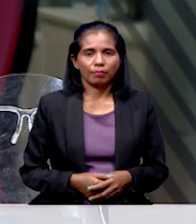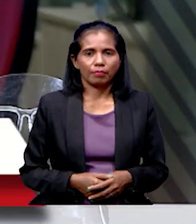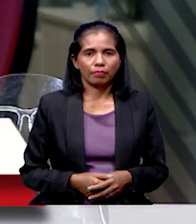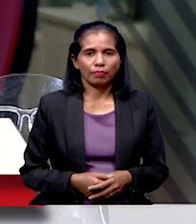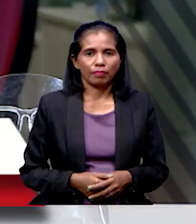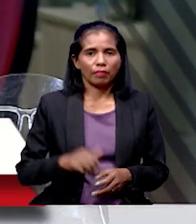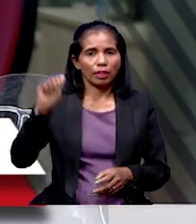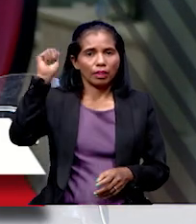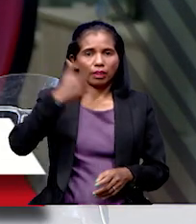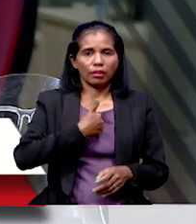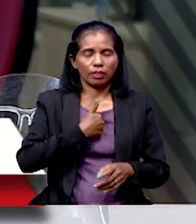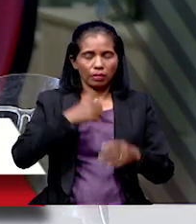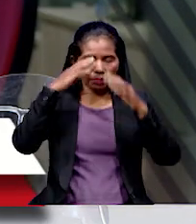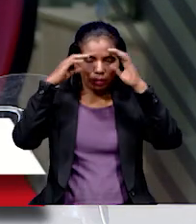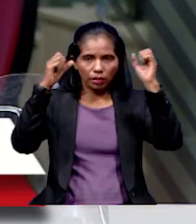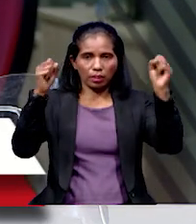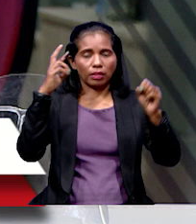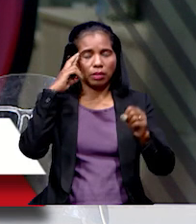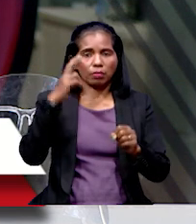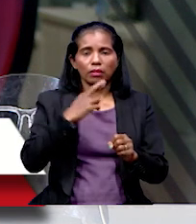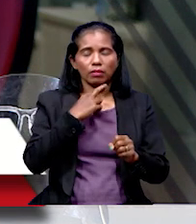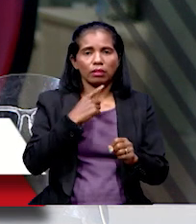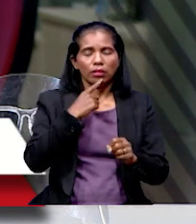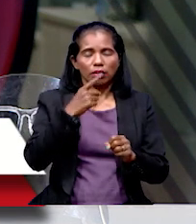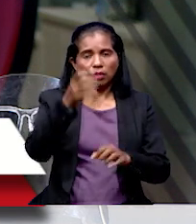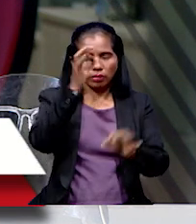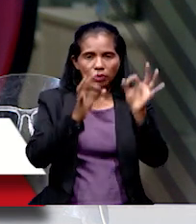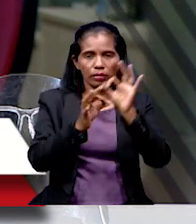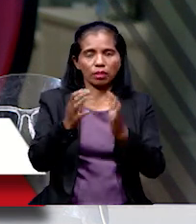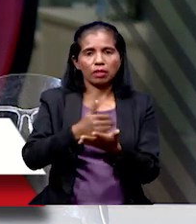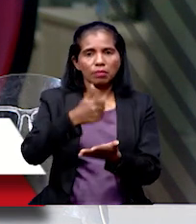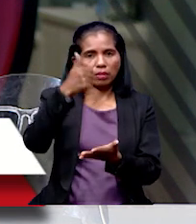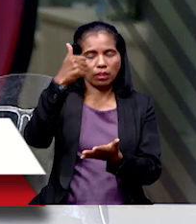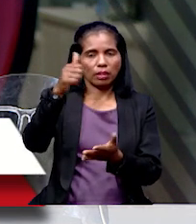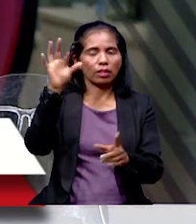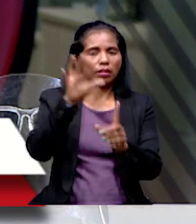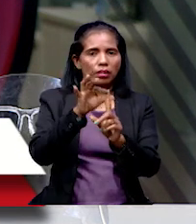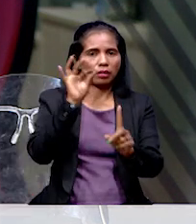Candidato Presidente Republika José Ramos Horta garante semanang ia primera ronde.